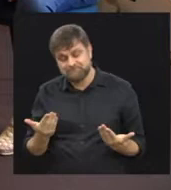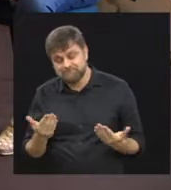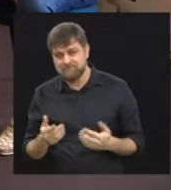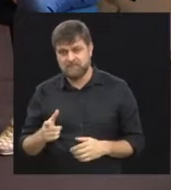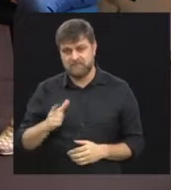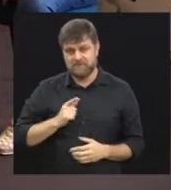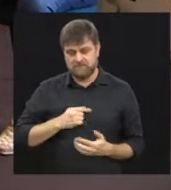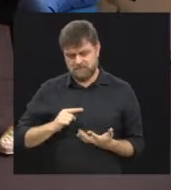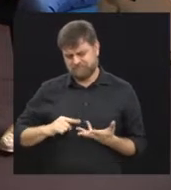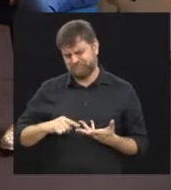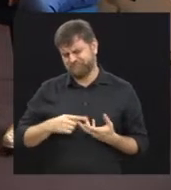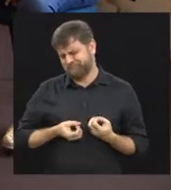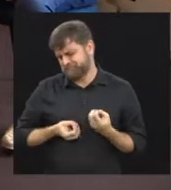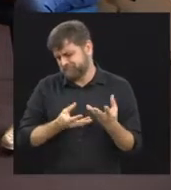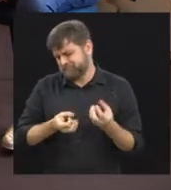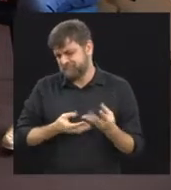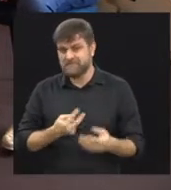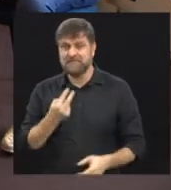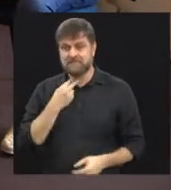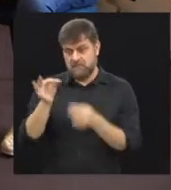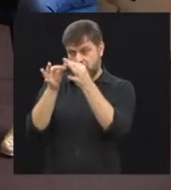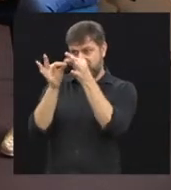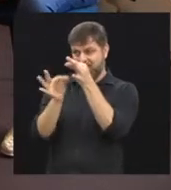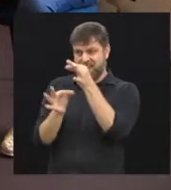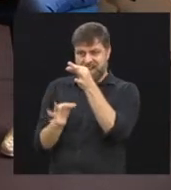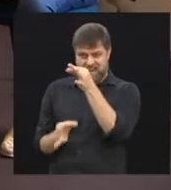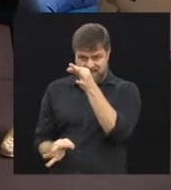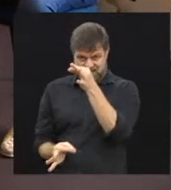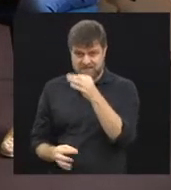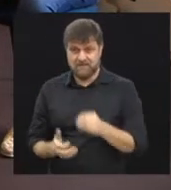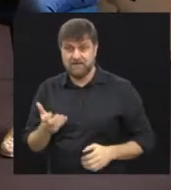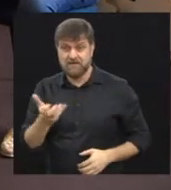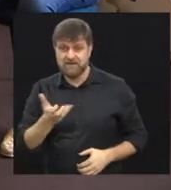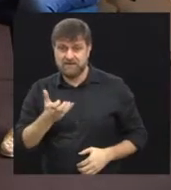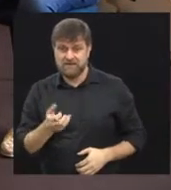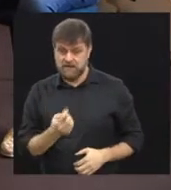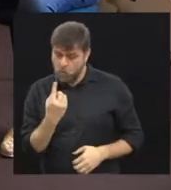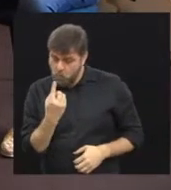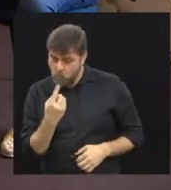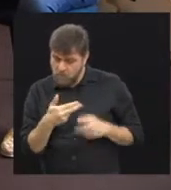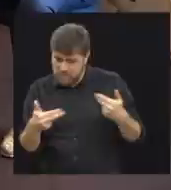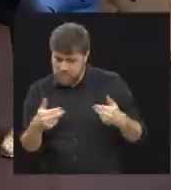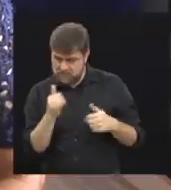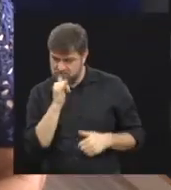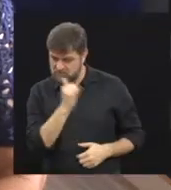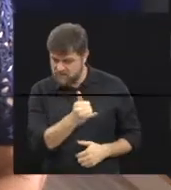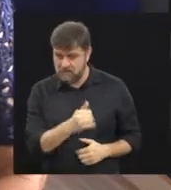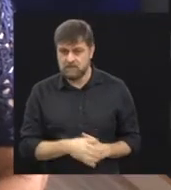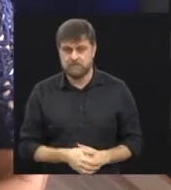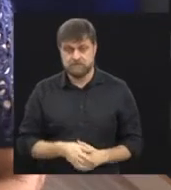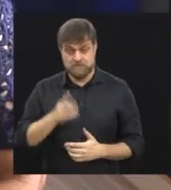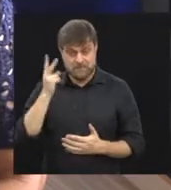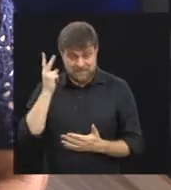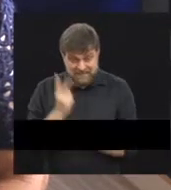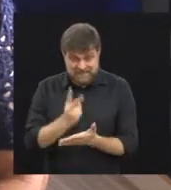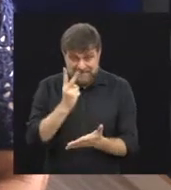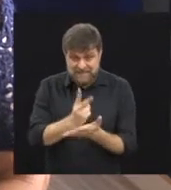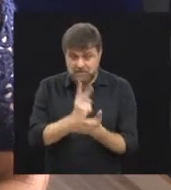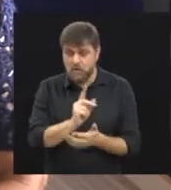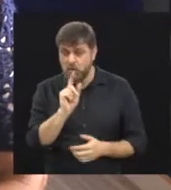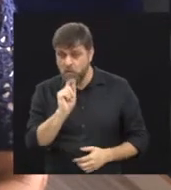Olha, eu tenho várias coisas, mas como eu não posso falar todas, eu só vou falar uma coisa.